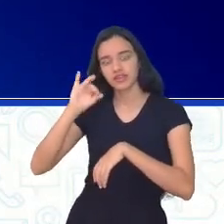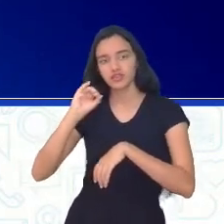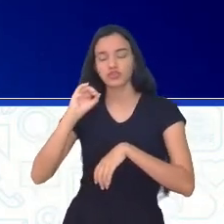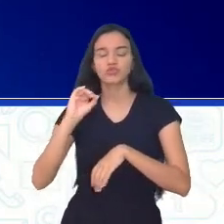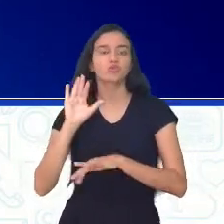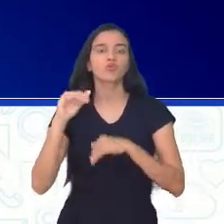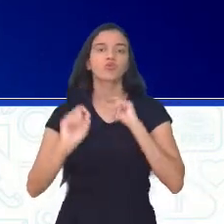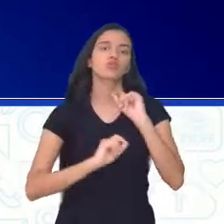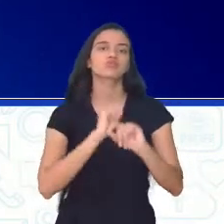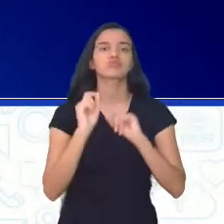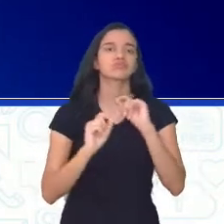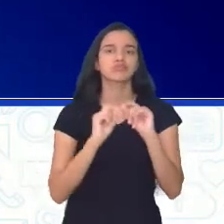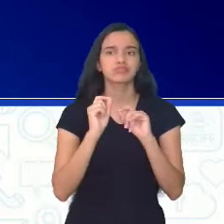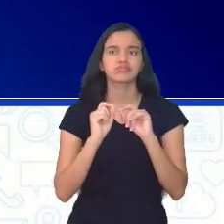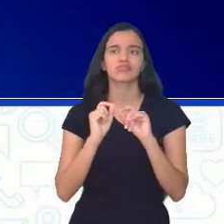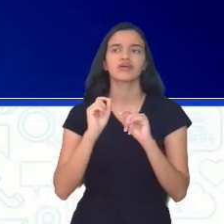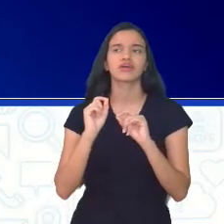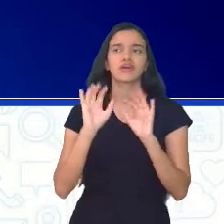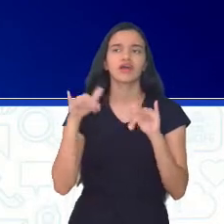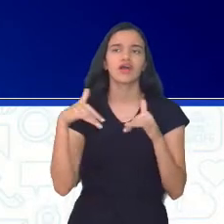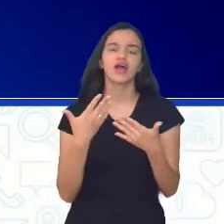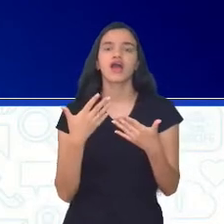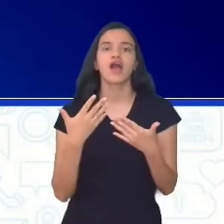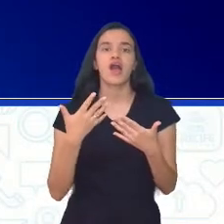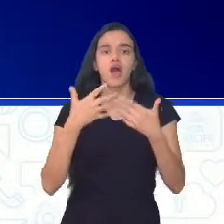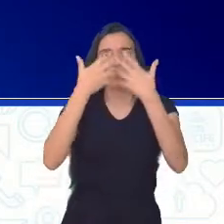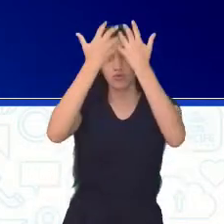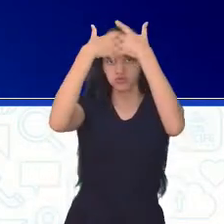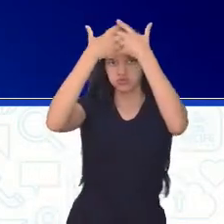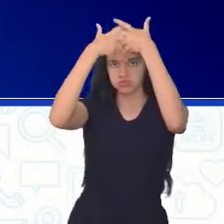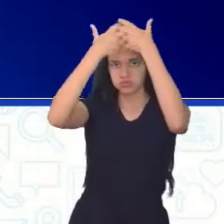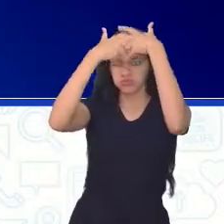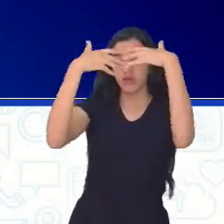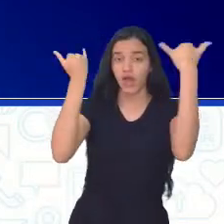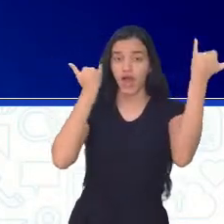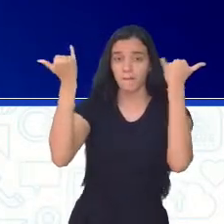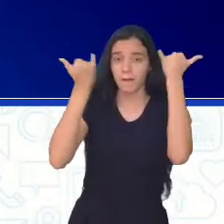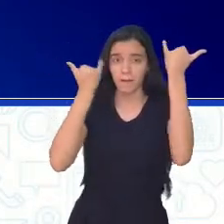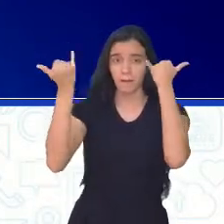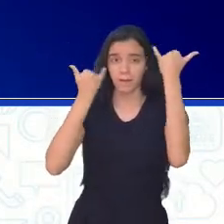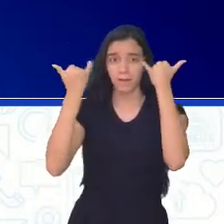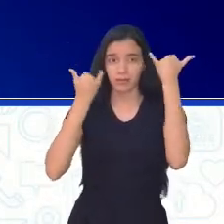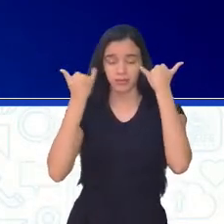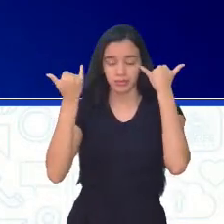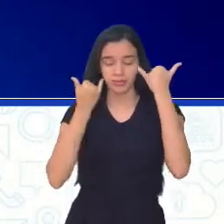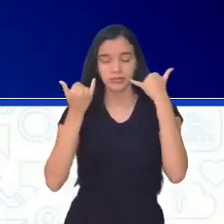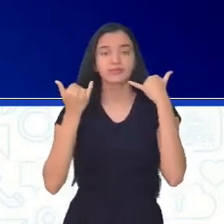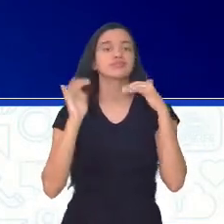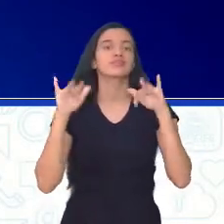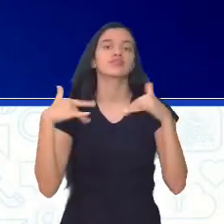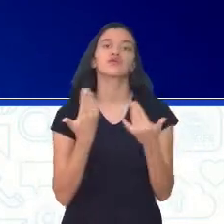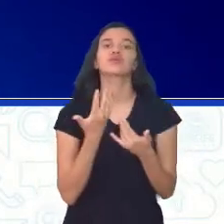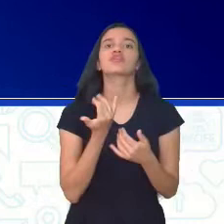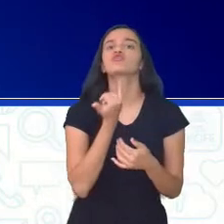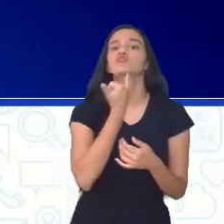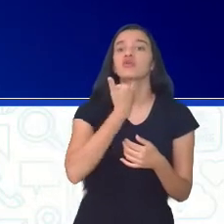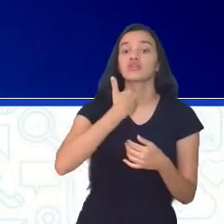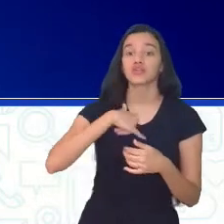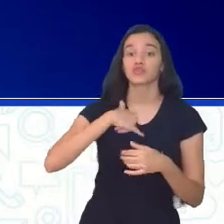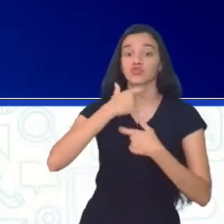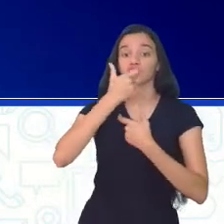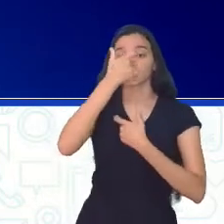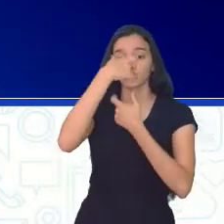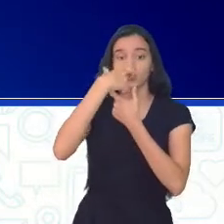está relacionada com o transporte de informações dos órgãos periféricos até o sistema nervoso